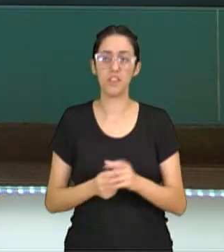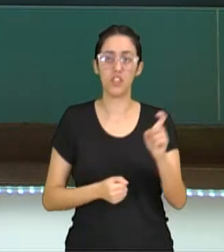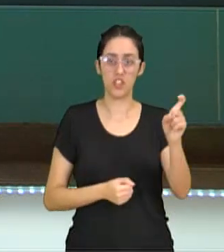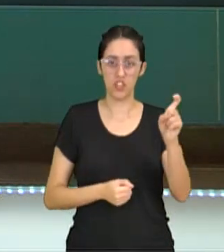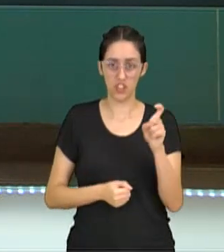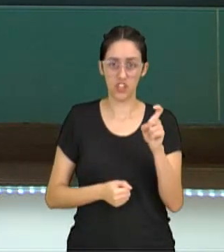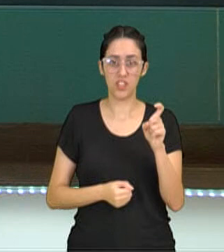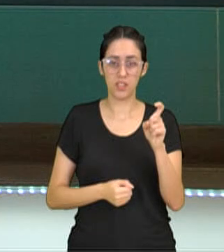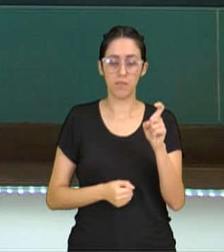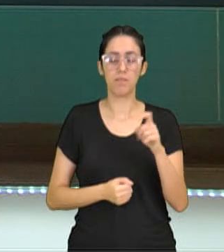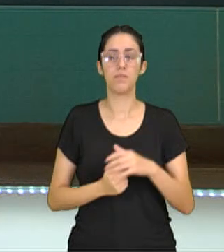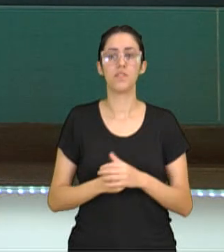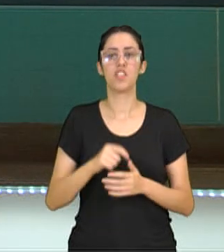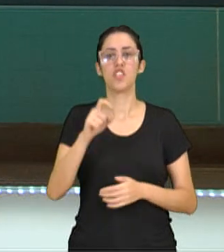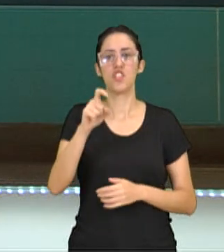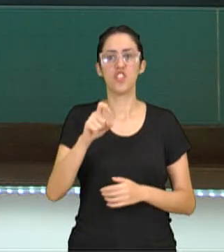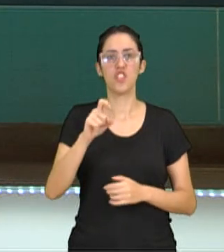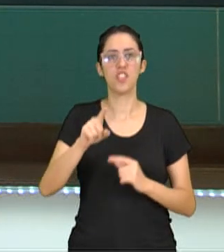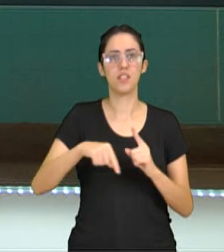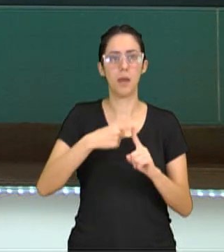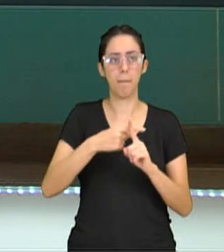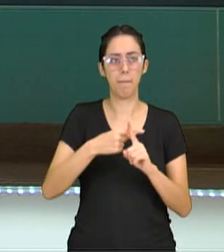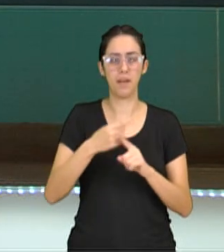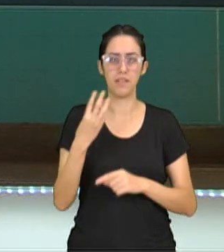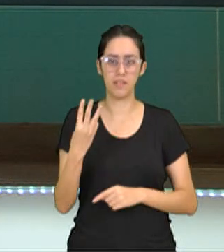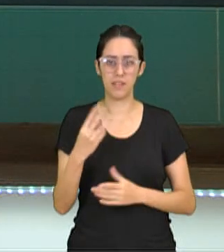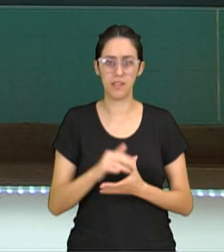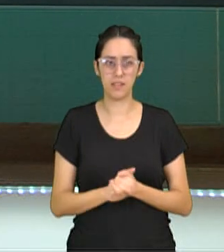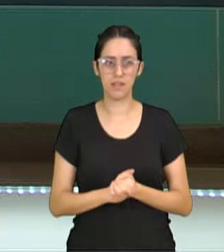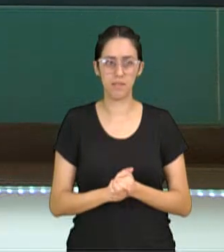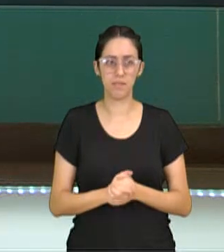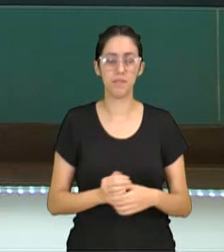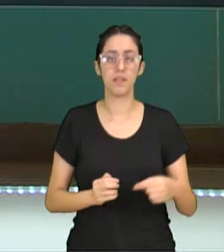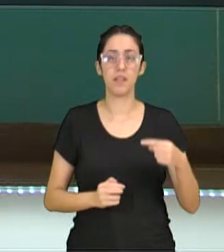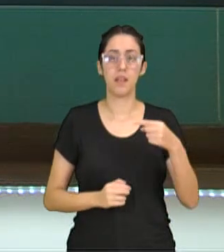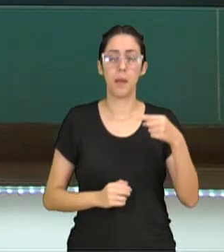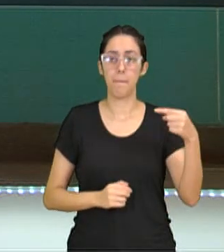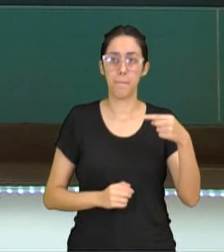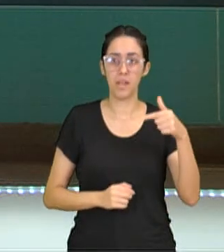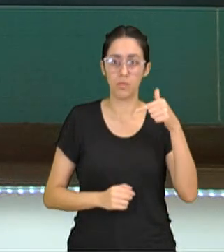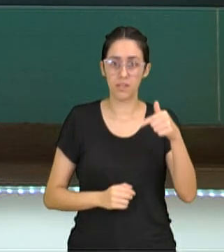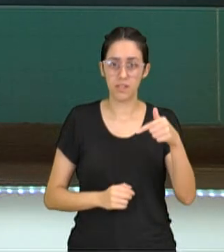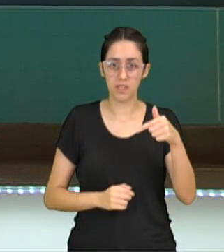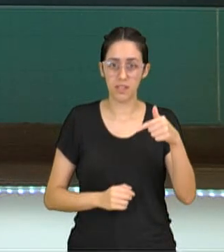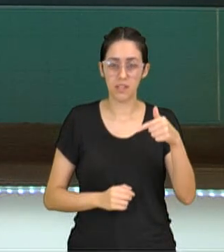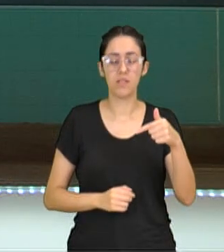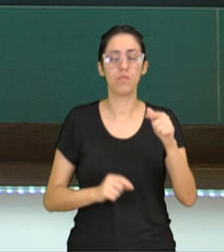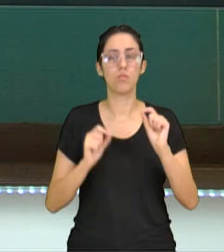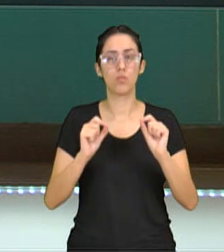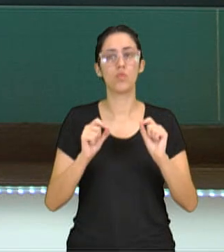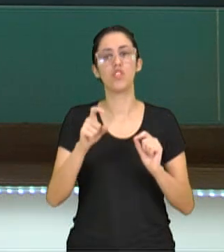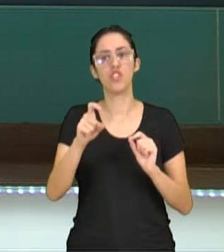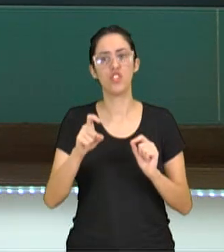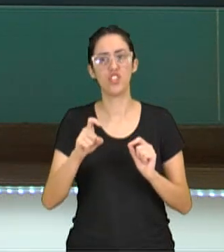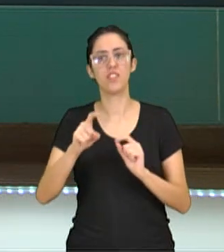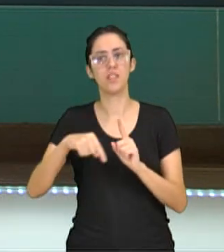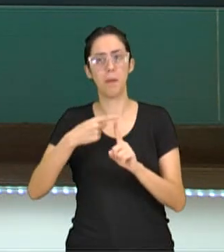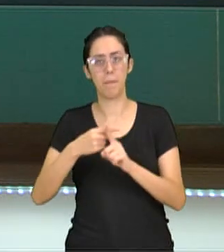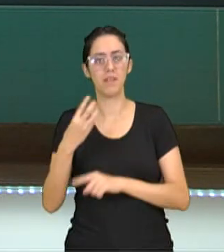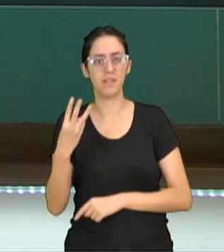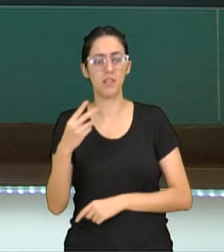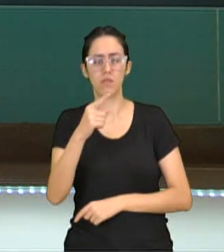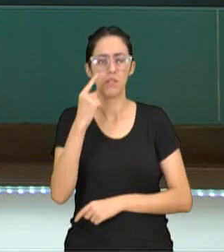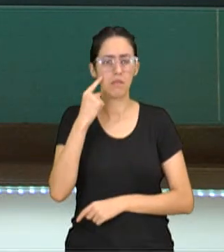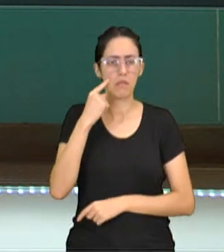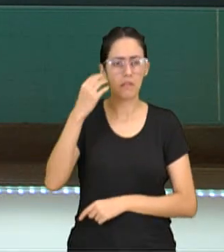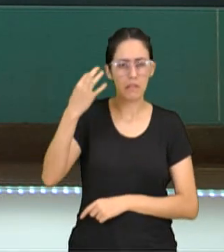evidência, sobra x mais 3. Colocando menos 7 em evidência, sobra x mais 3 também. Então, para você verificar se está